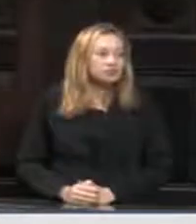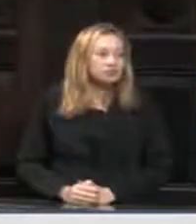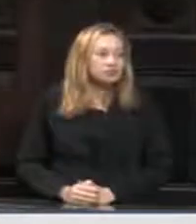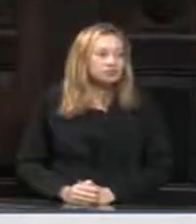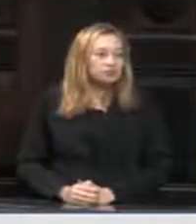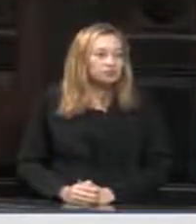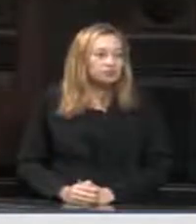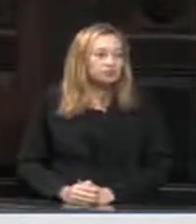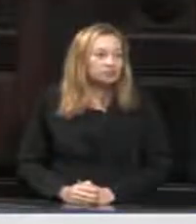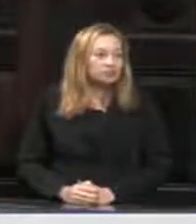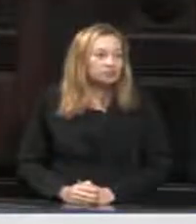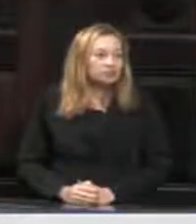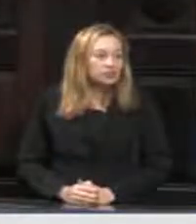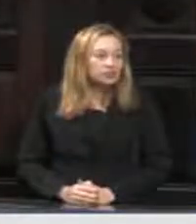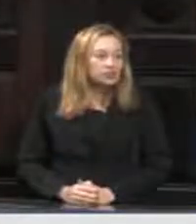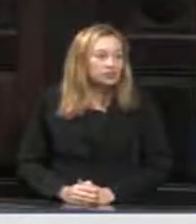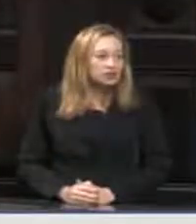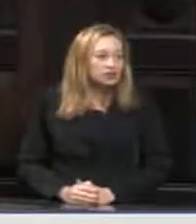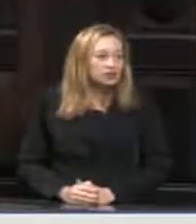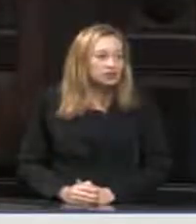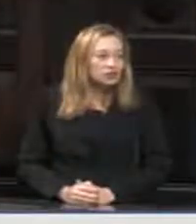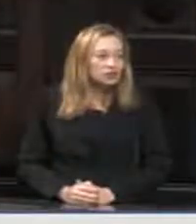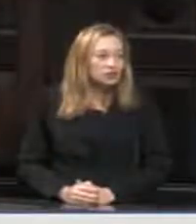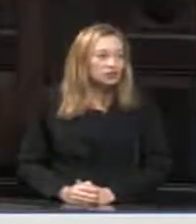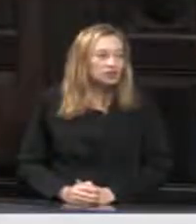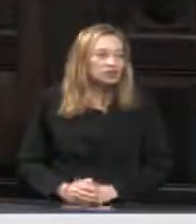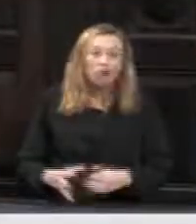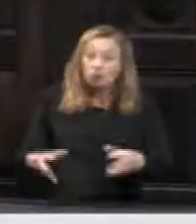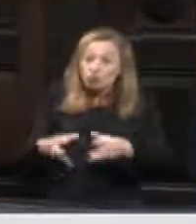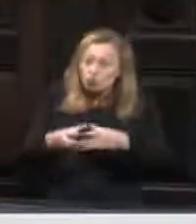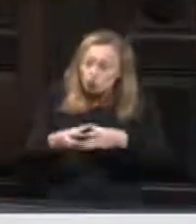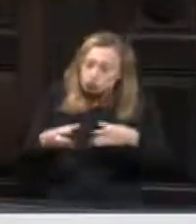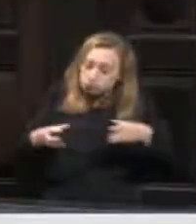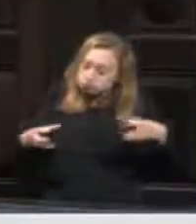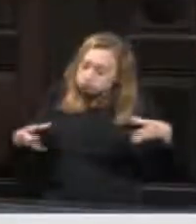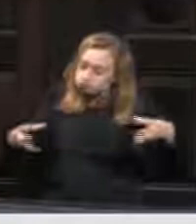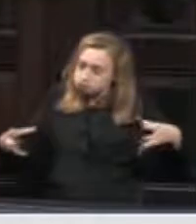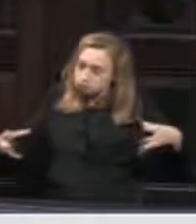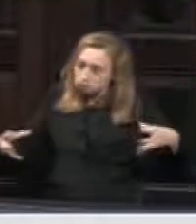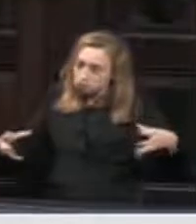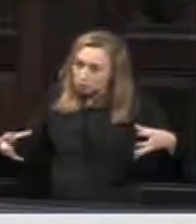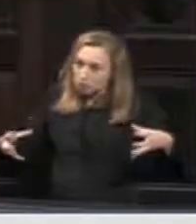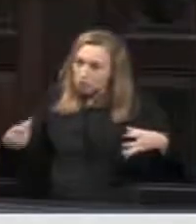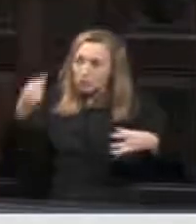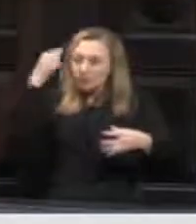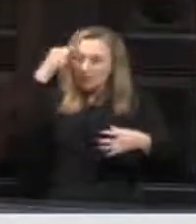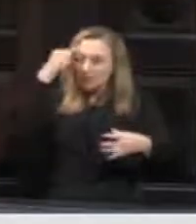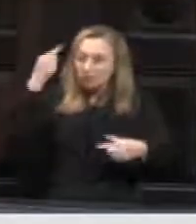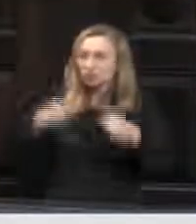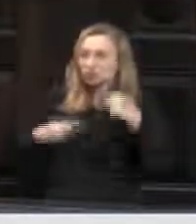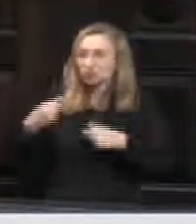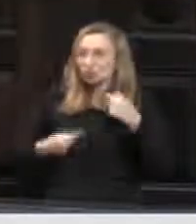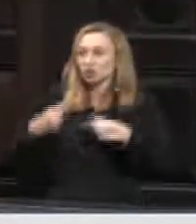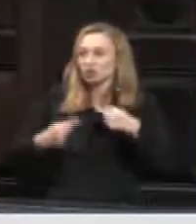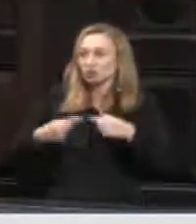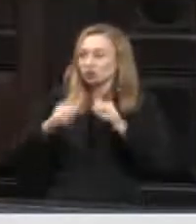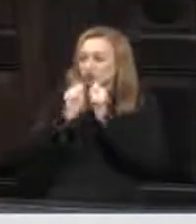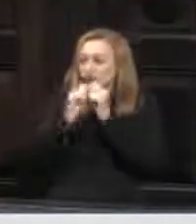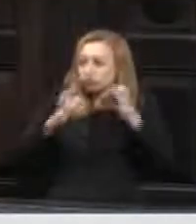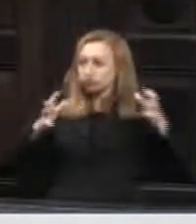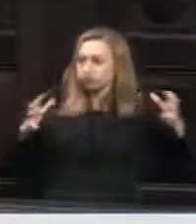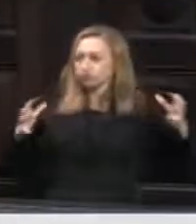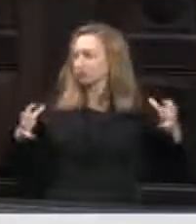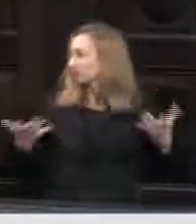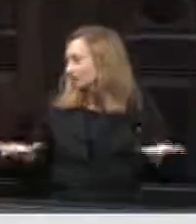eu vou dizer assim, uma gama de pensamentos políticos